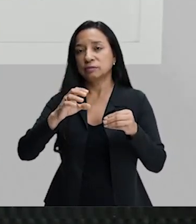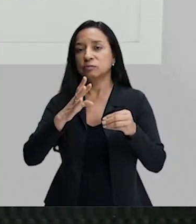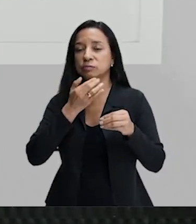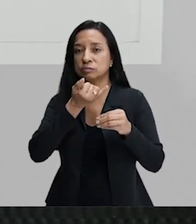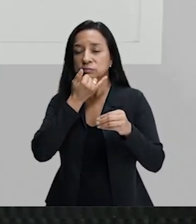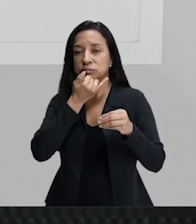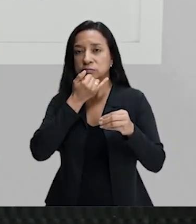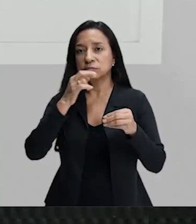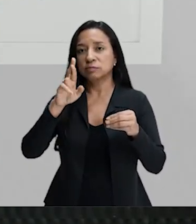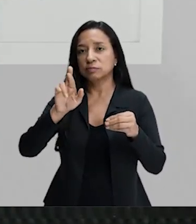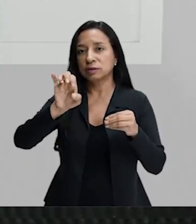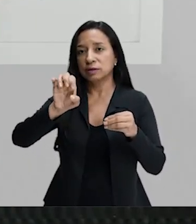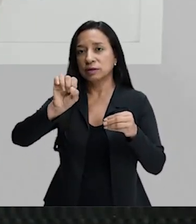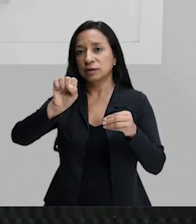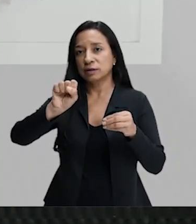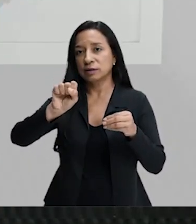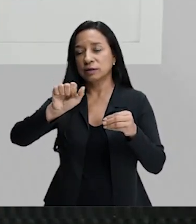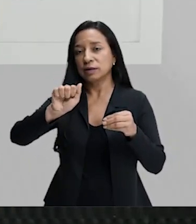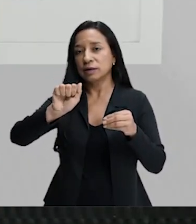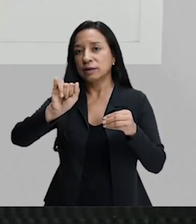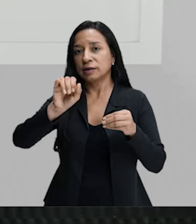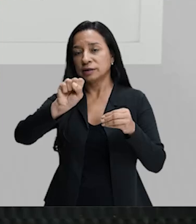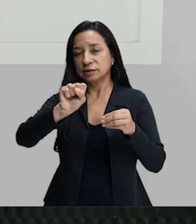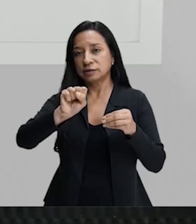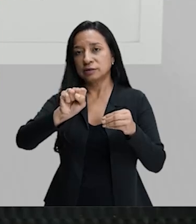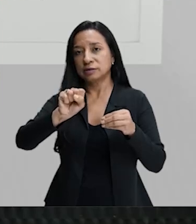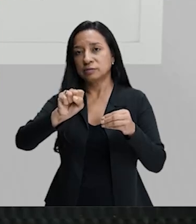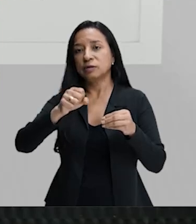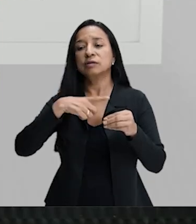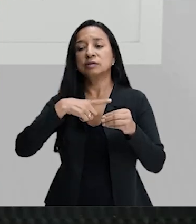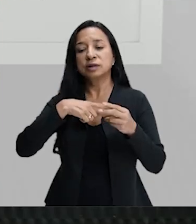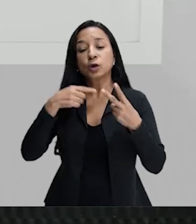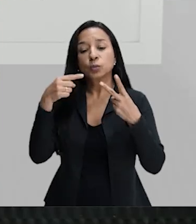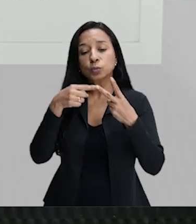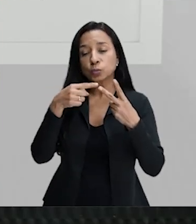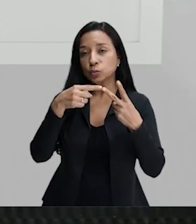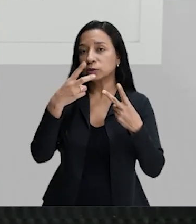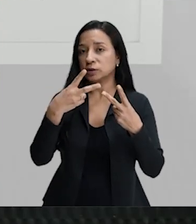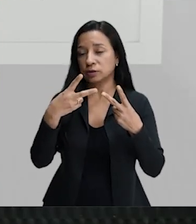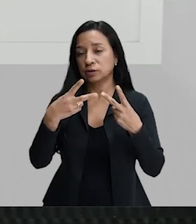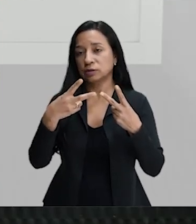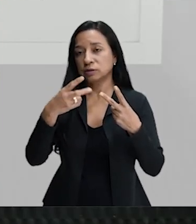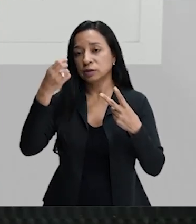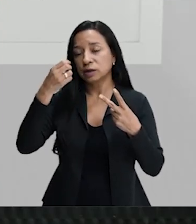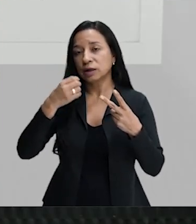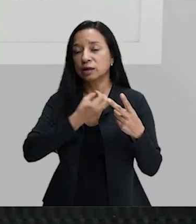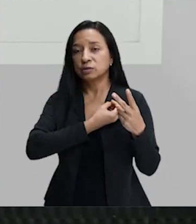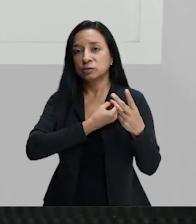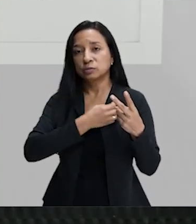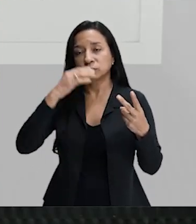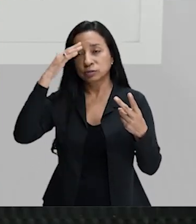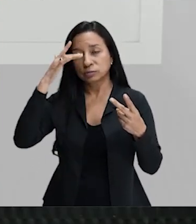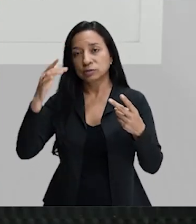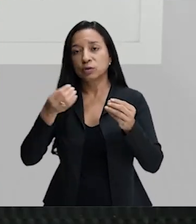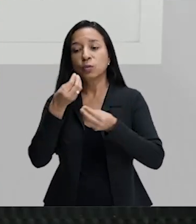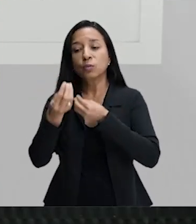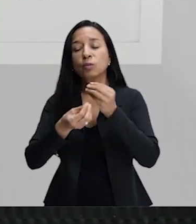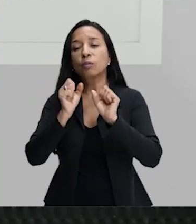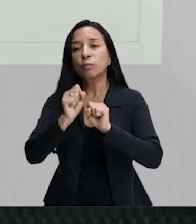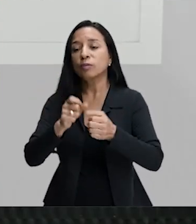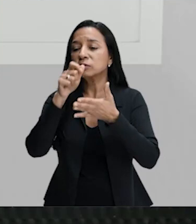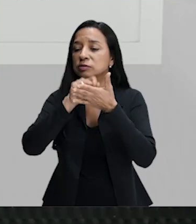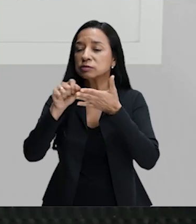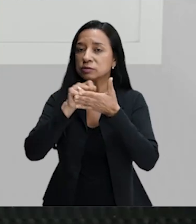aqui 2 raízes que são números imaginários. Tá? Como é que eu posso escrever, como é que ficaria a forma